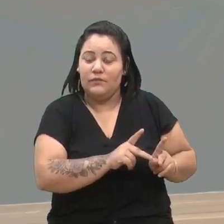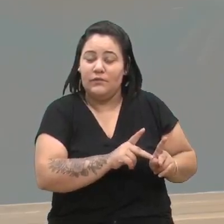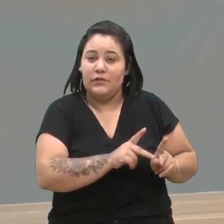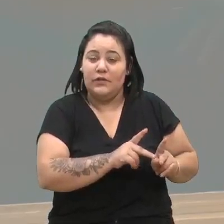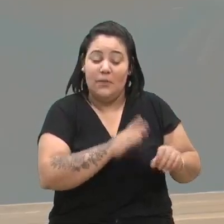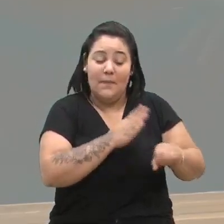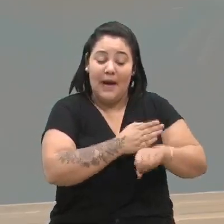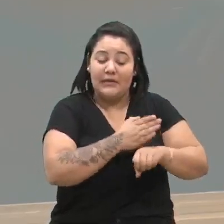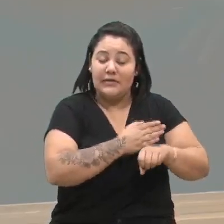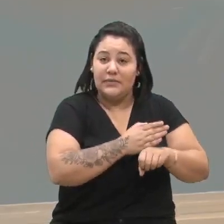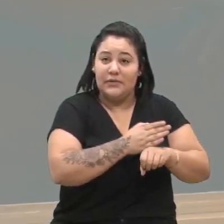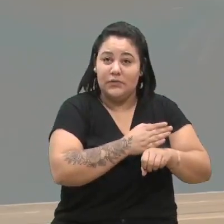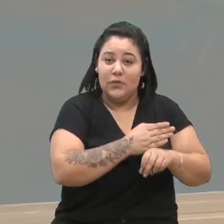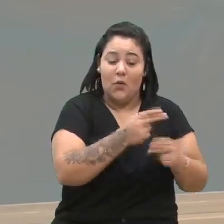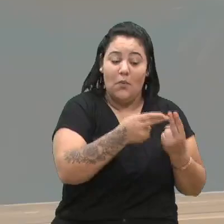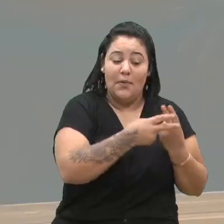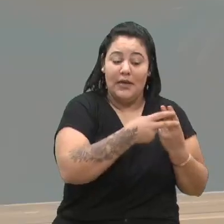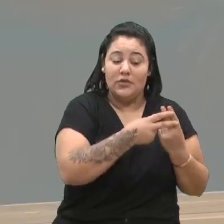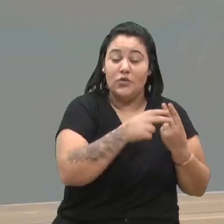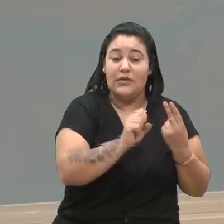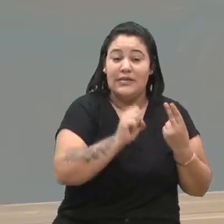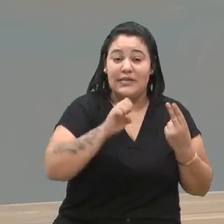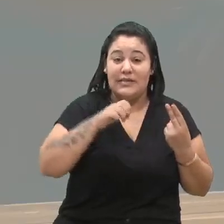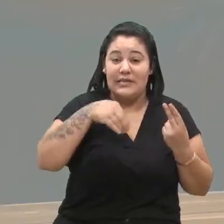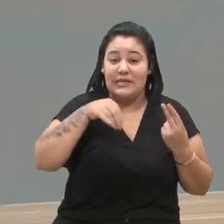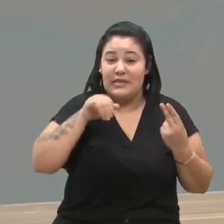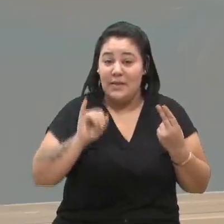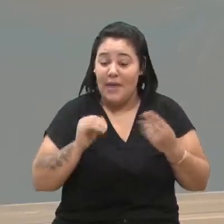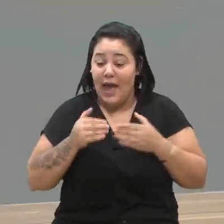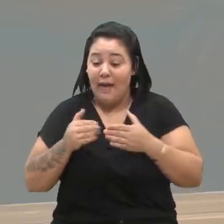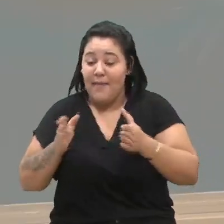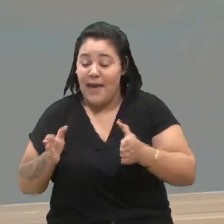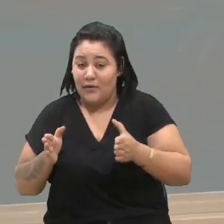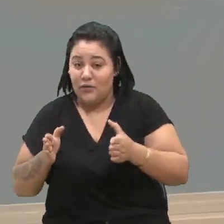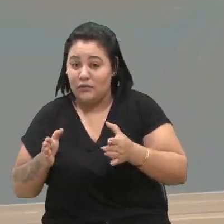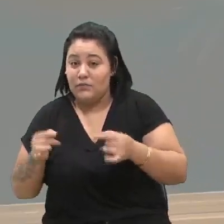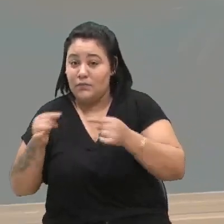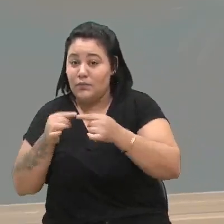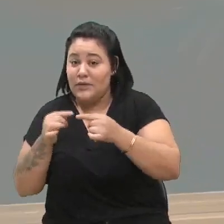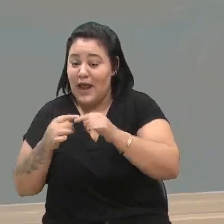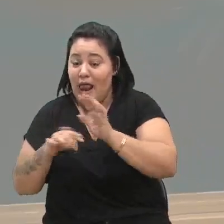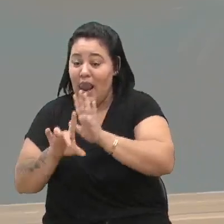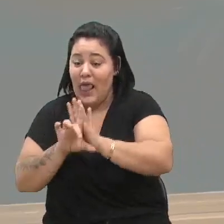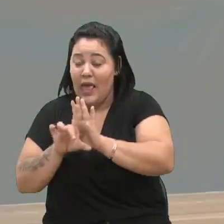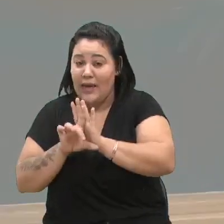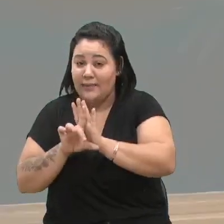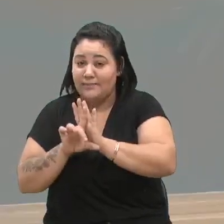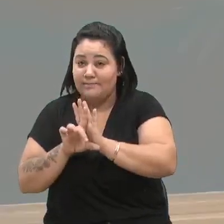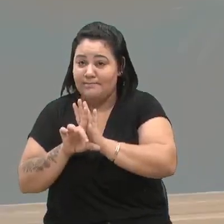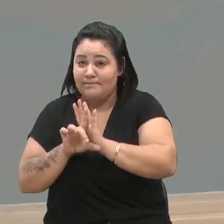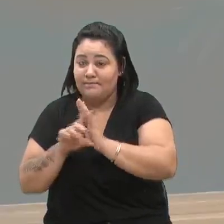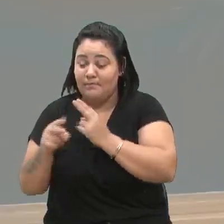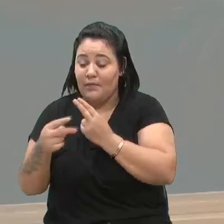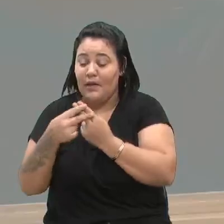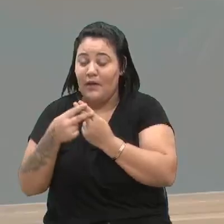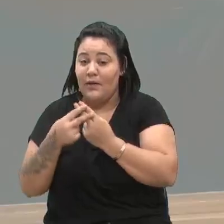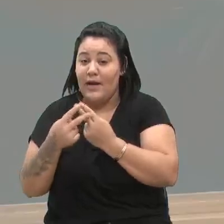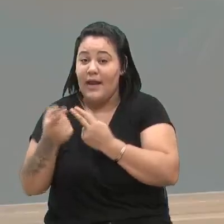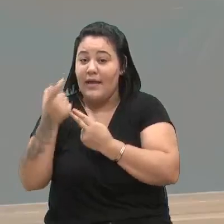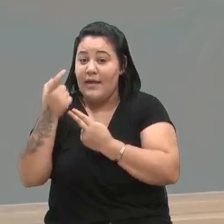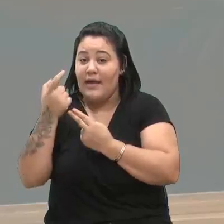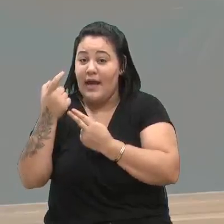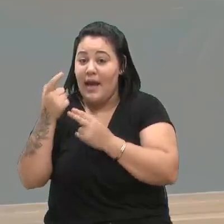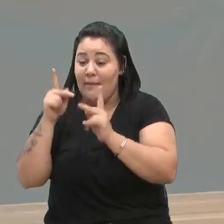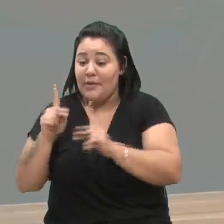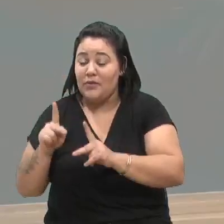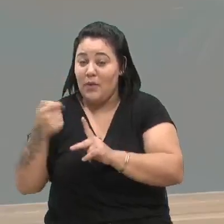semiaberto. O regime semiaberto, pela lei de execução penal, ele prevê que a pessoa cumpra